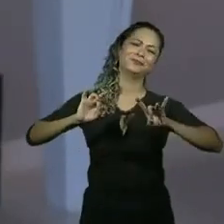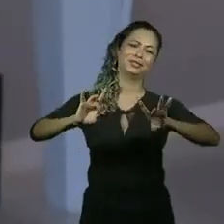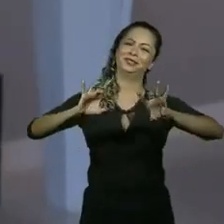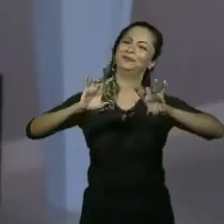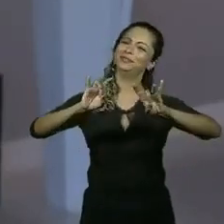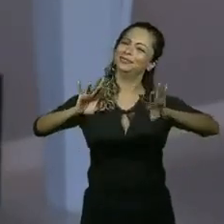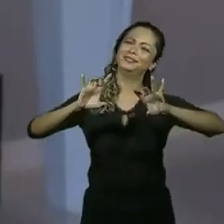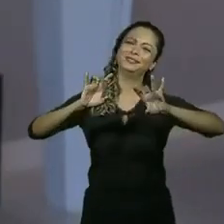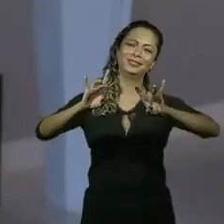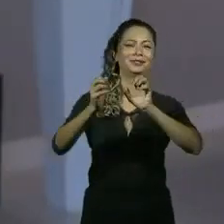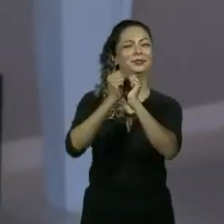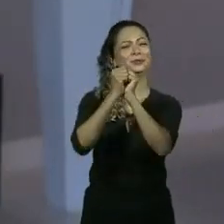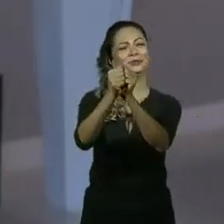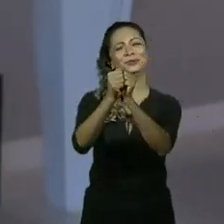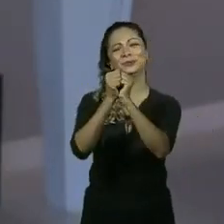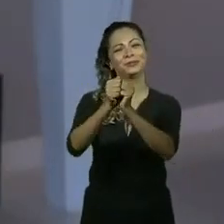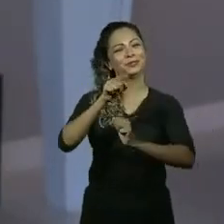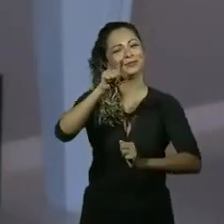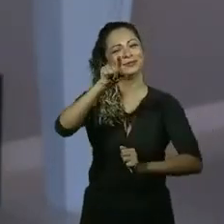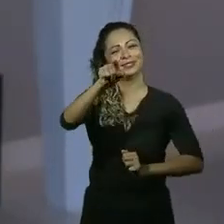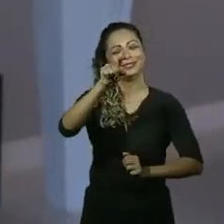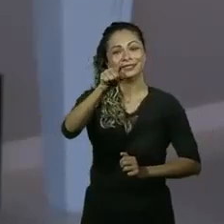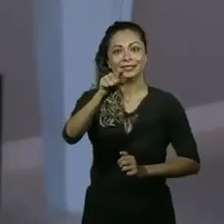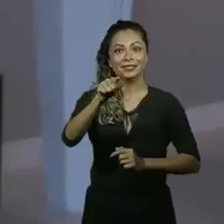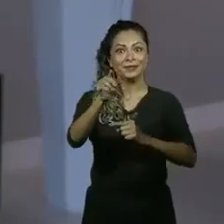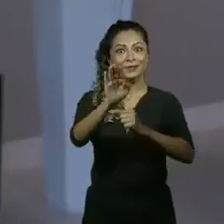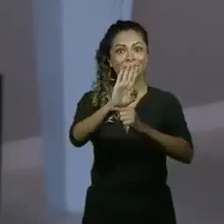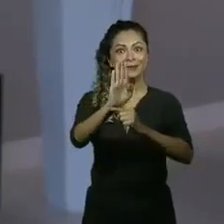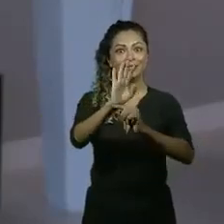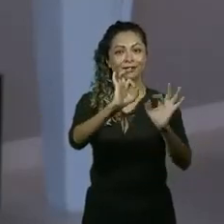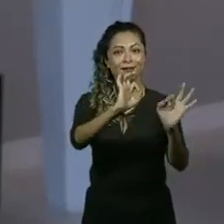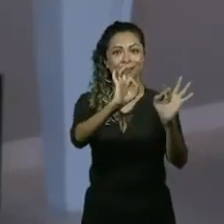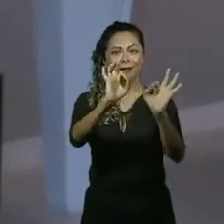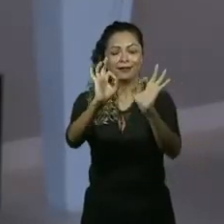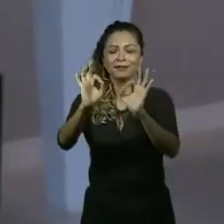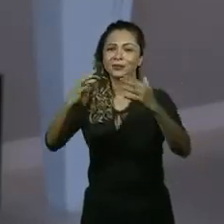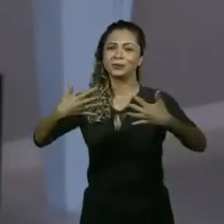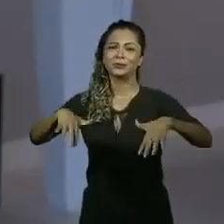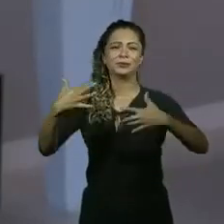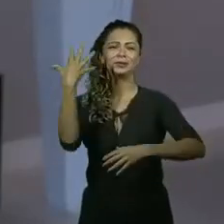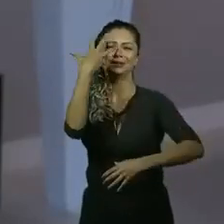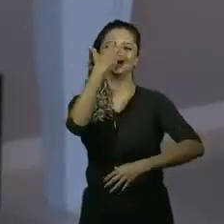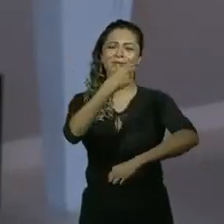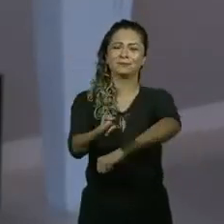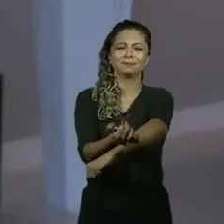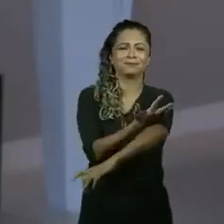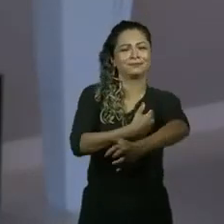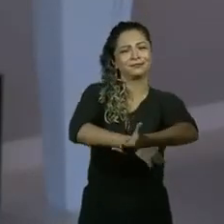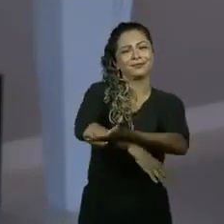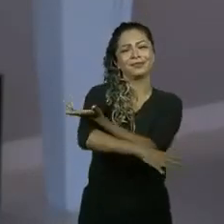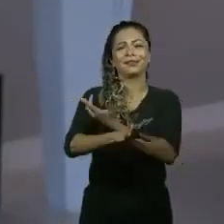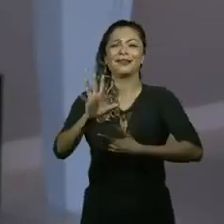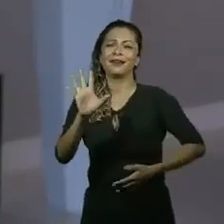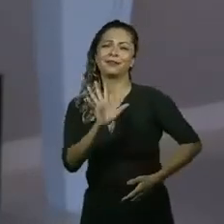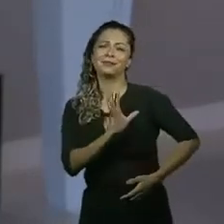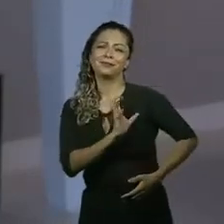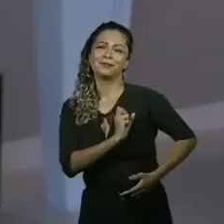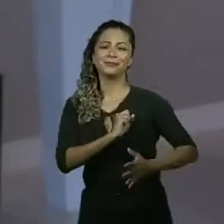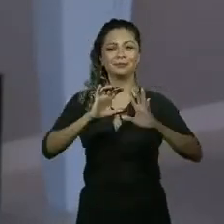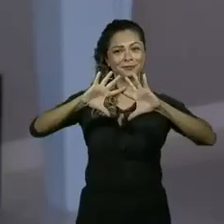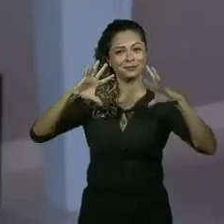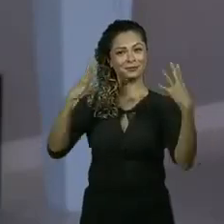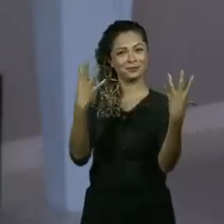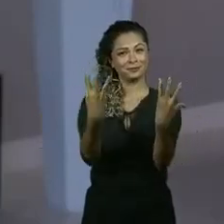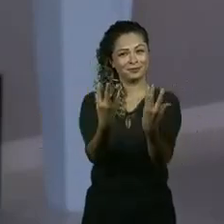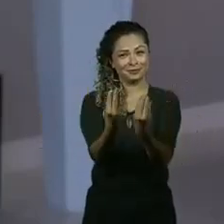essa experiência ao teu lado nesse clipe maravilhoso e lindo que fala de amor, fala de família e fala